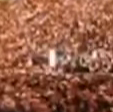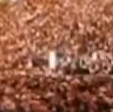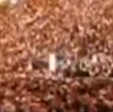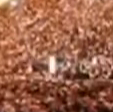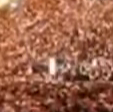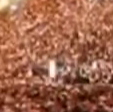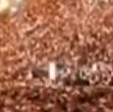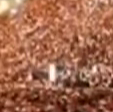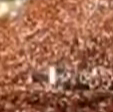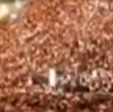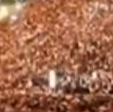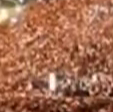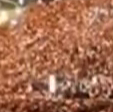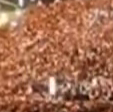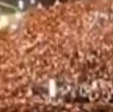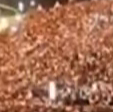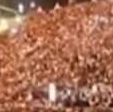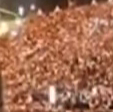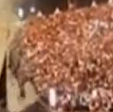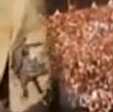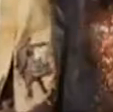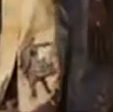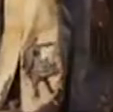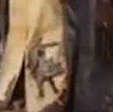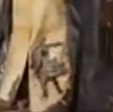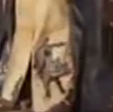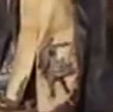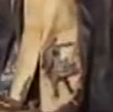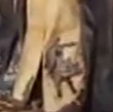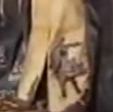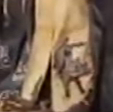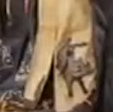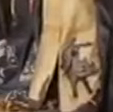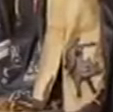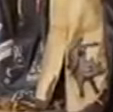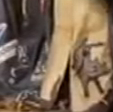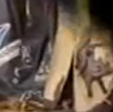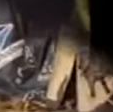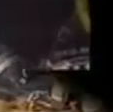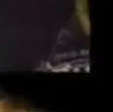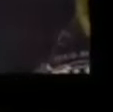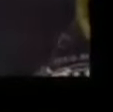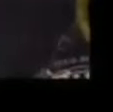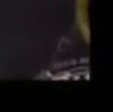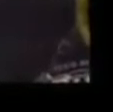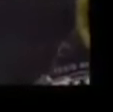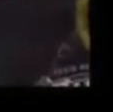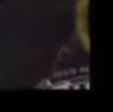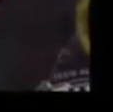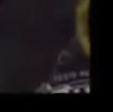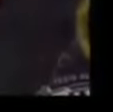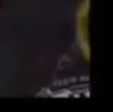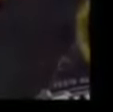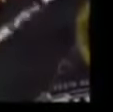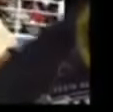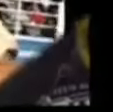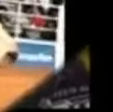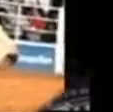verão. A festa não termina, um segredo ela